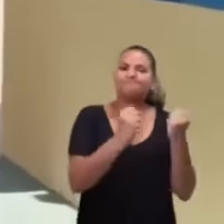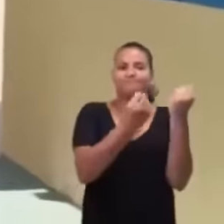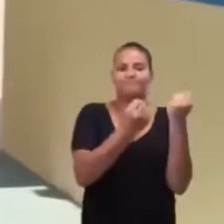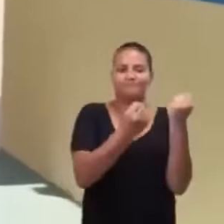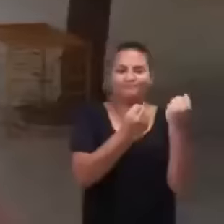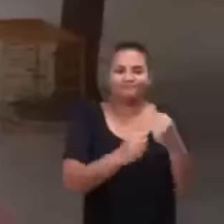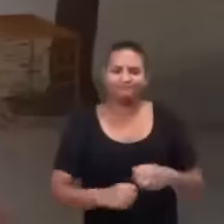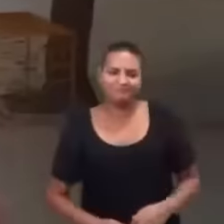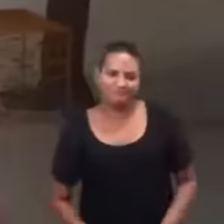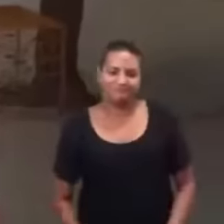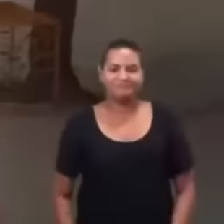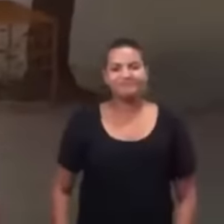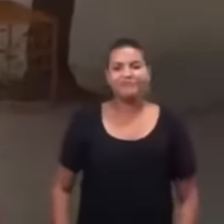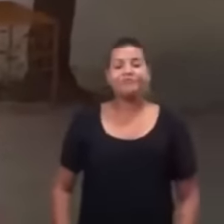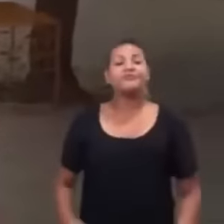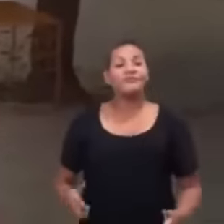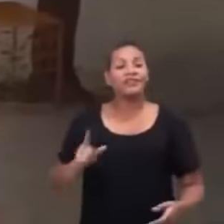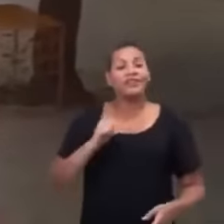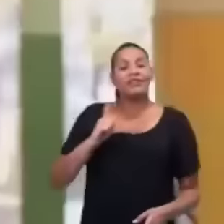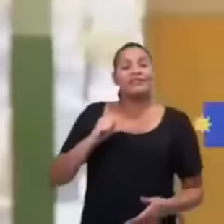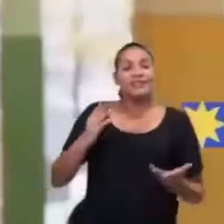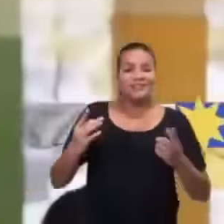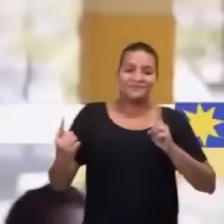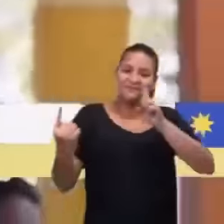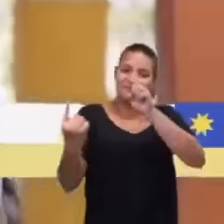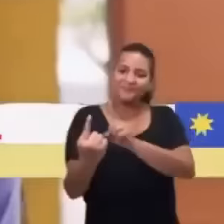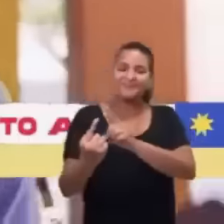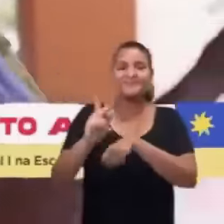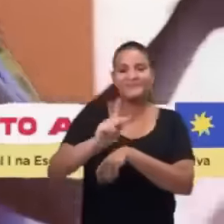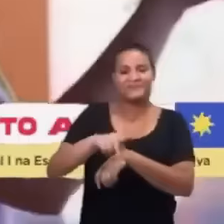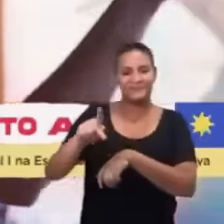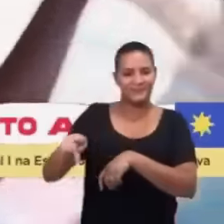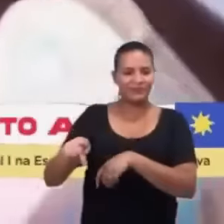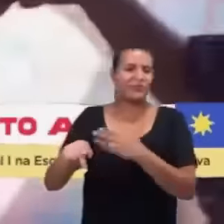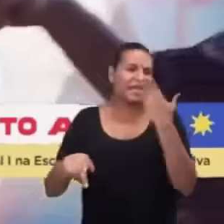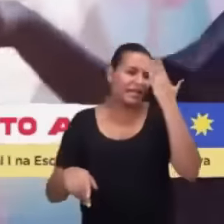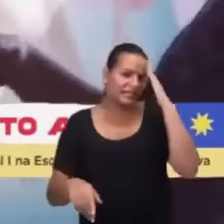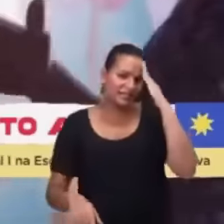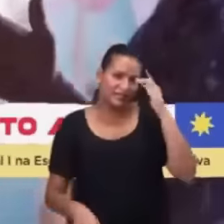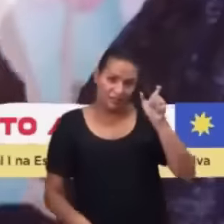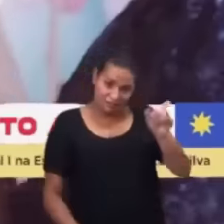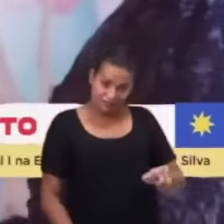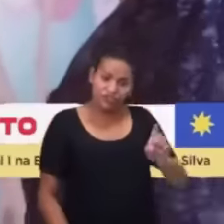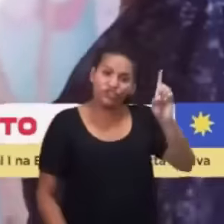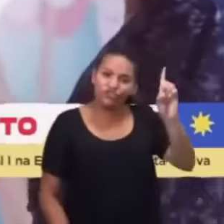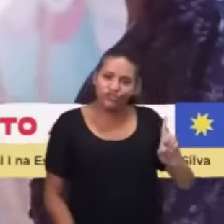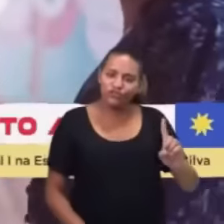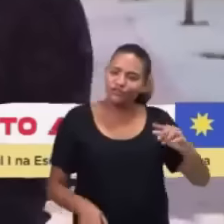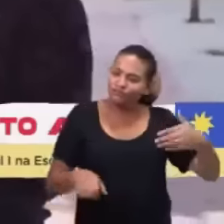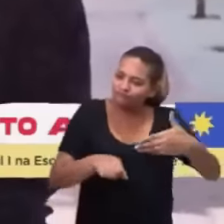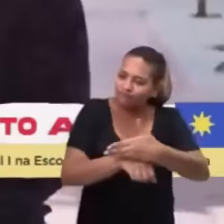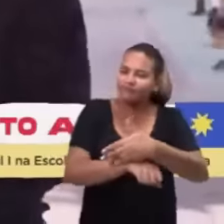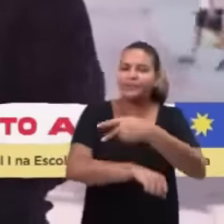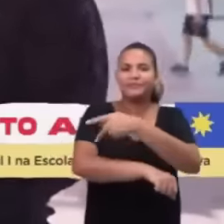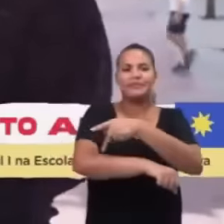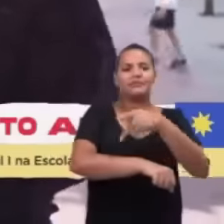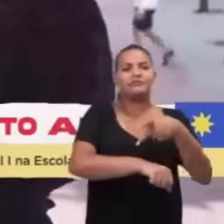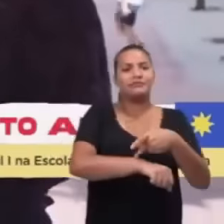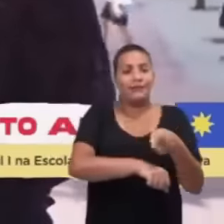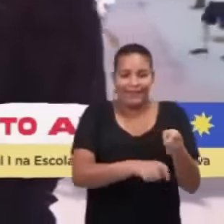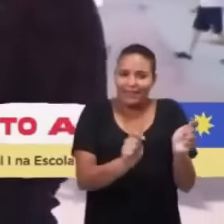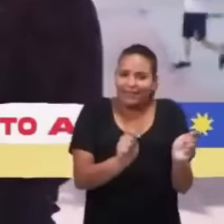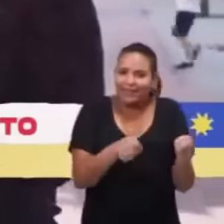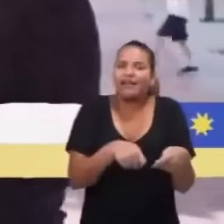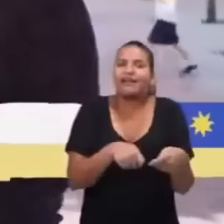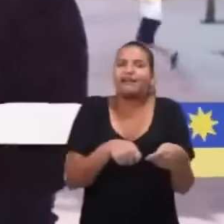política educacional. E a gente foi ouvir uma professora para entender como que um diretor capacitado e que se envolve com o pedagógico pode